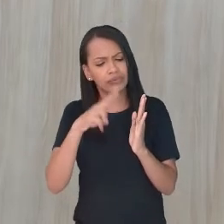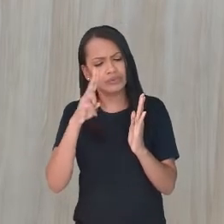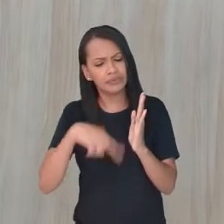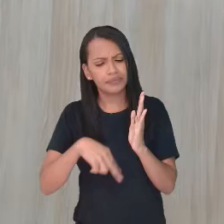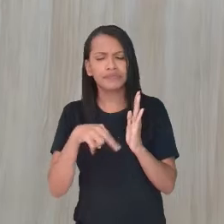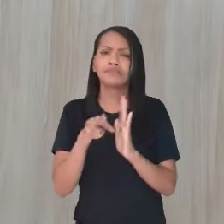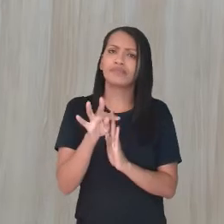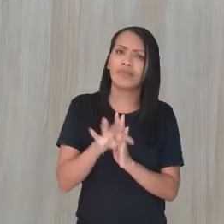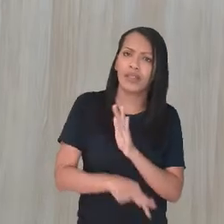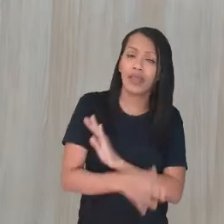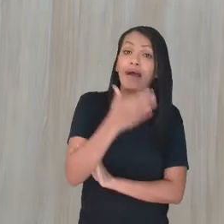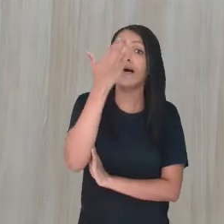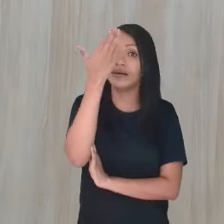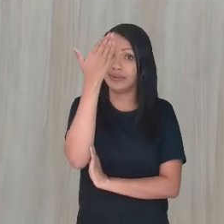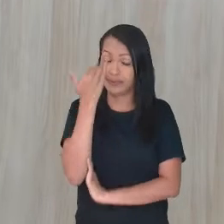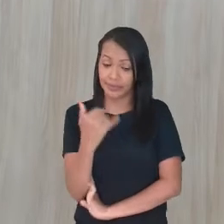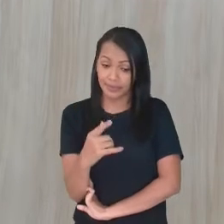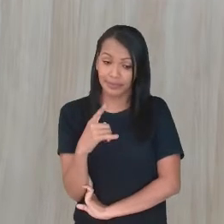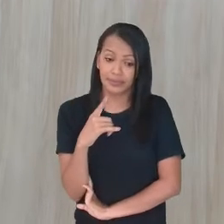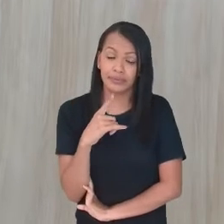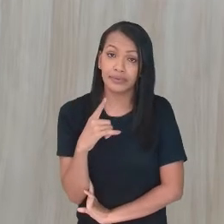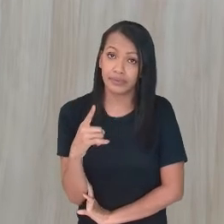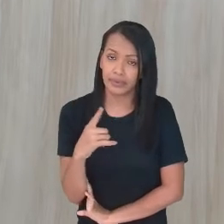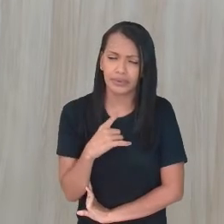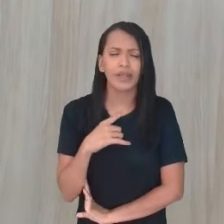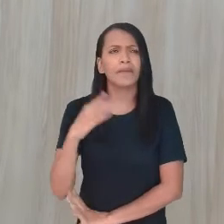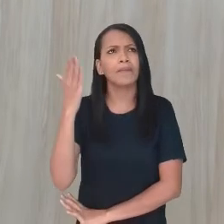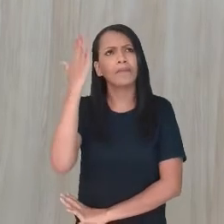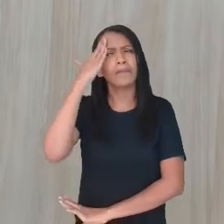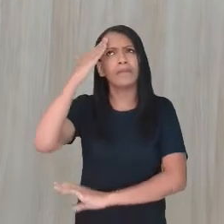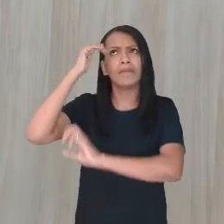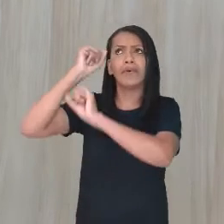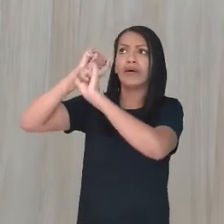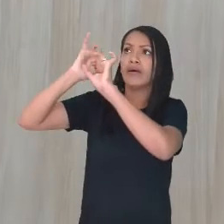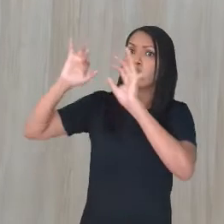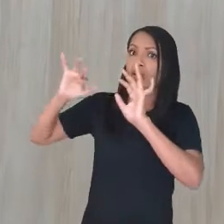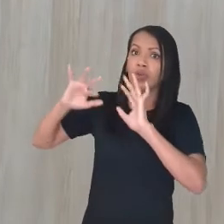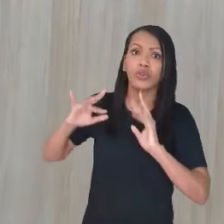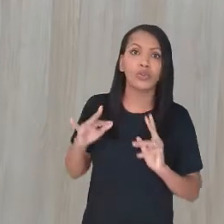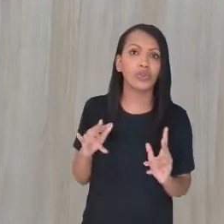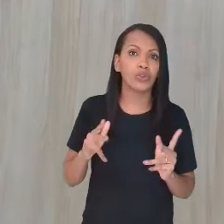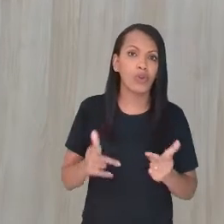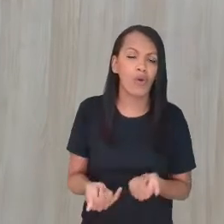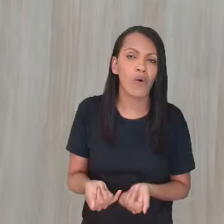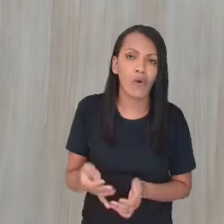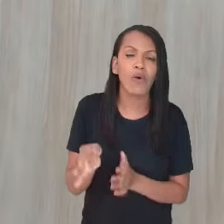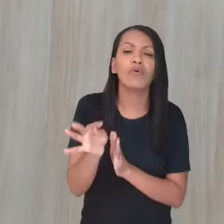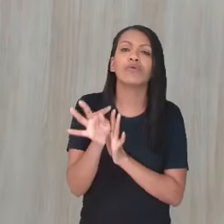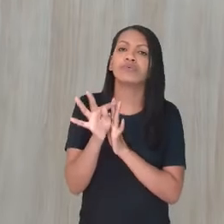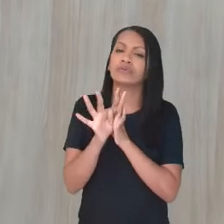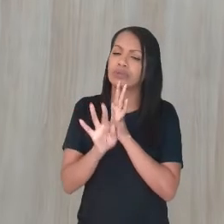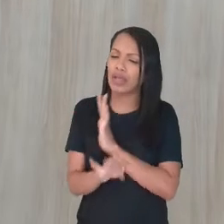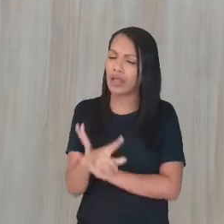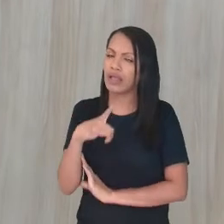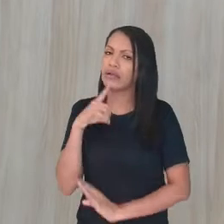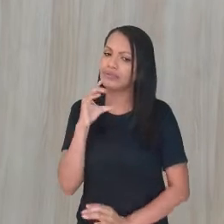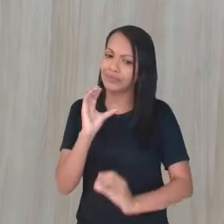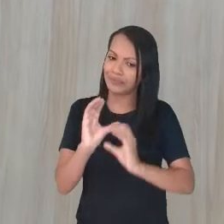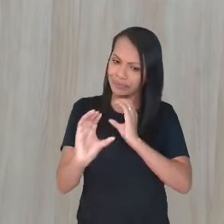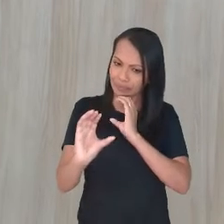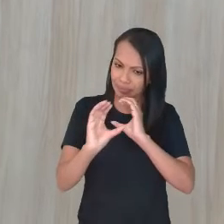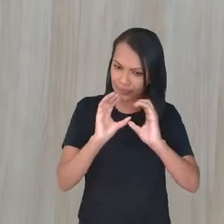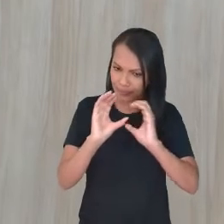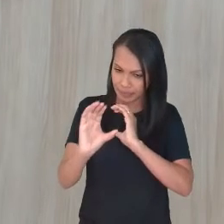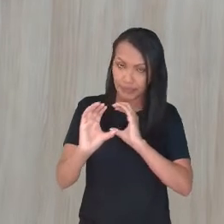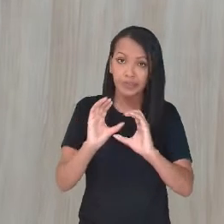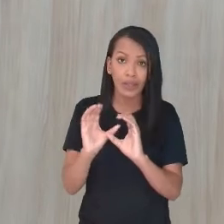texto, para saber o que é que ele tem a passar para a gente. Porque todo texto precisa passar uma comunicação, uma mensagem.